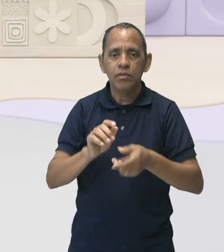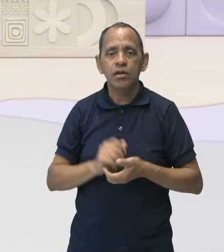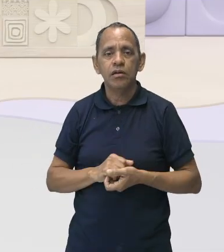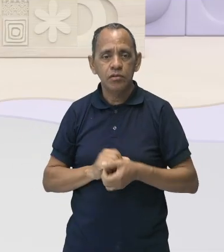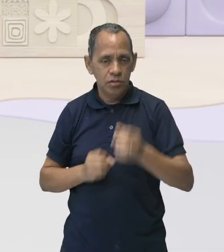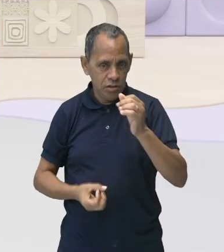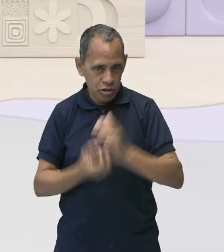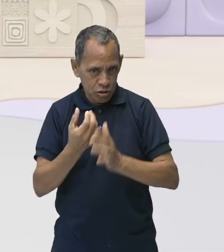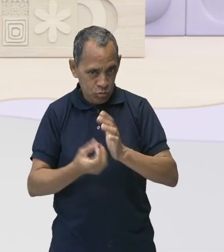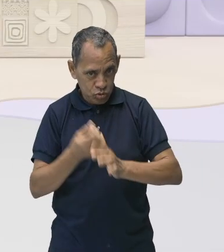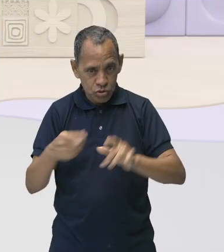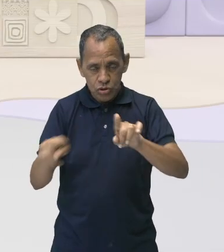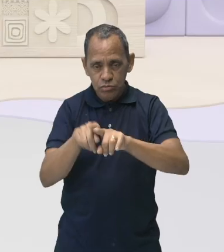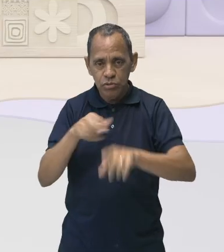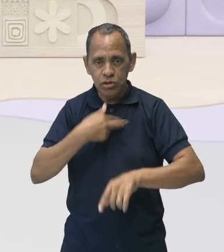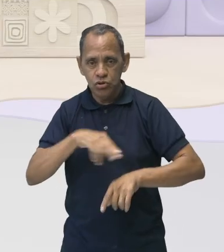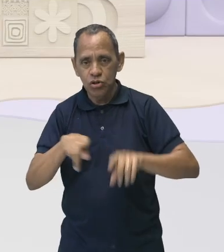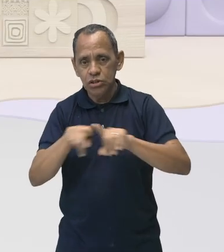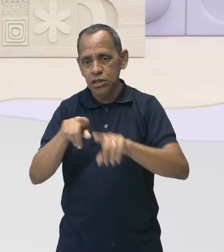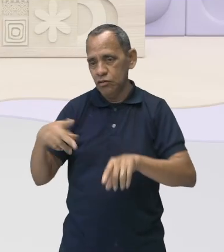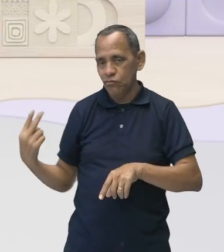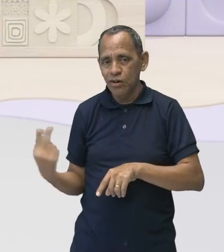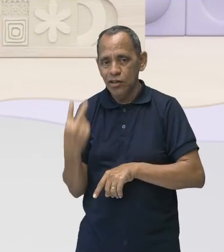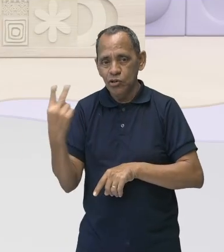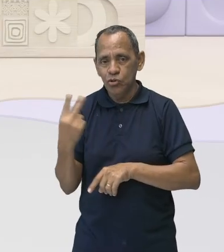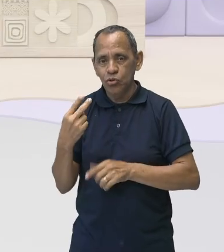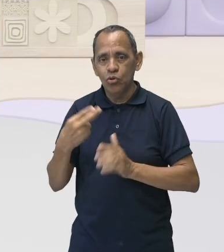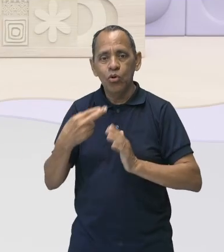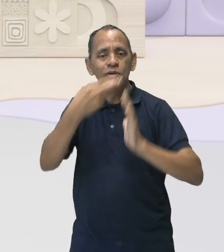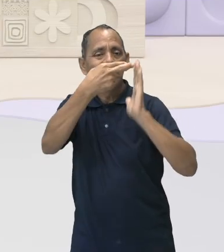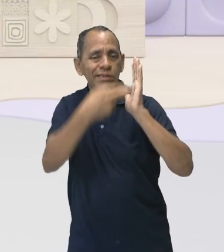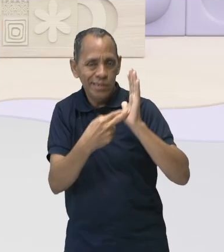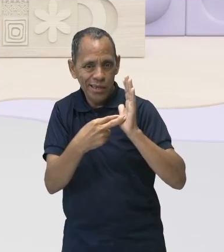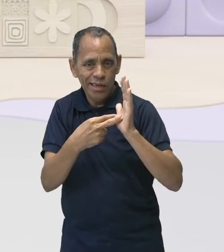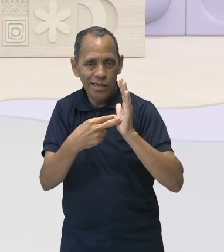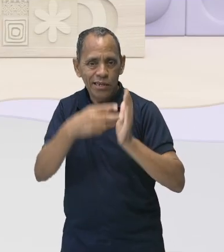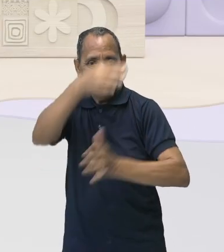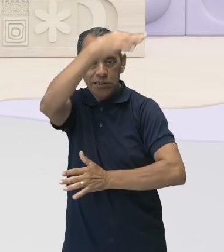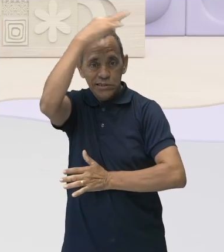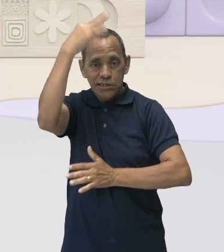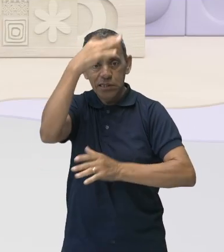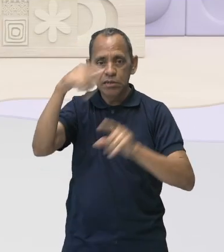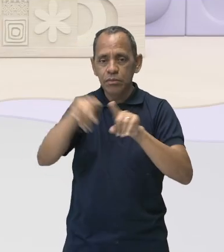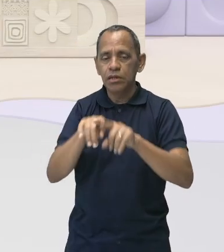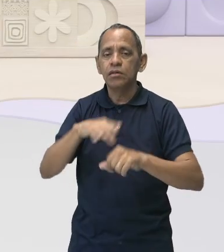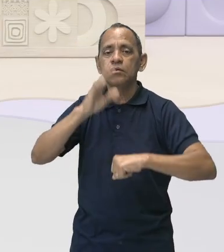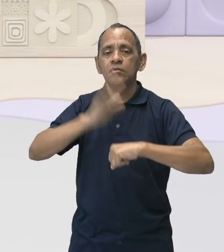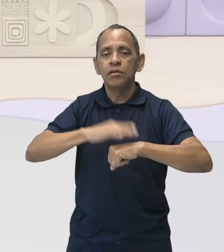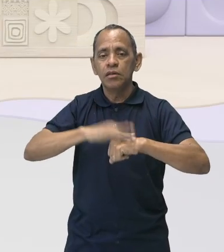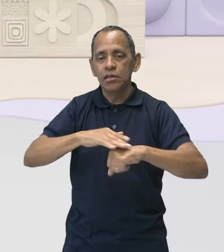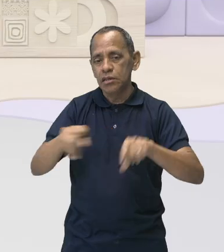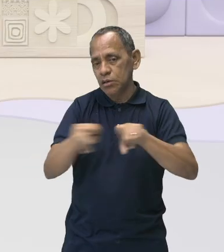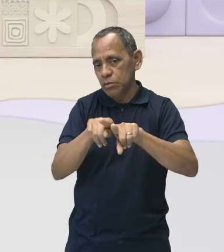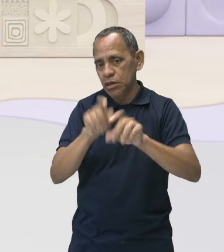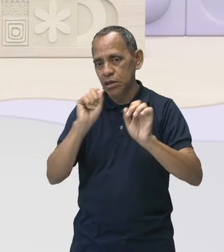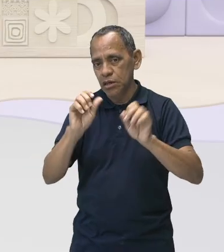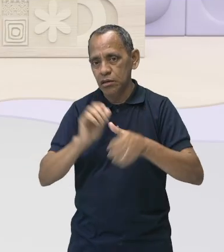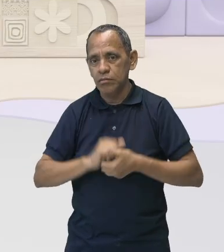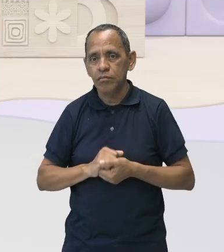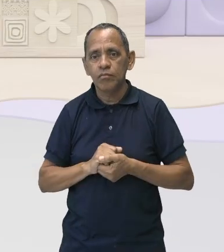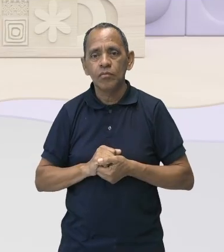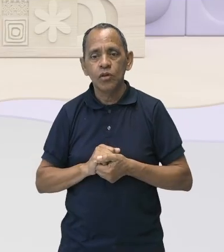carrega valores e princípios sagrados. Ao mesmo tempo, nós temos que pensar a dimensão do